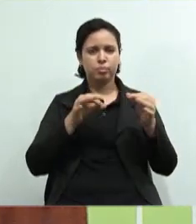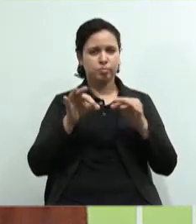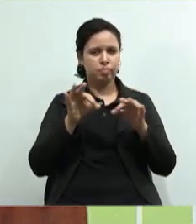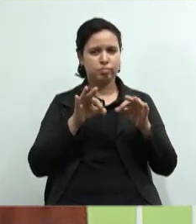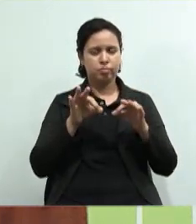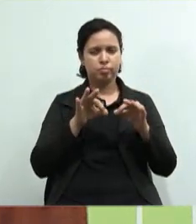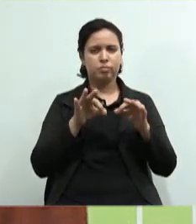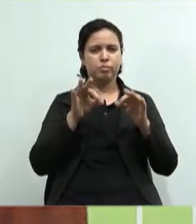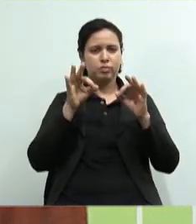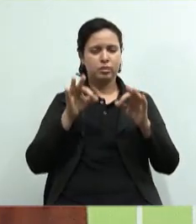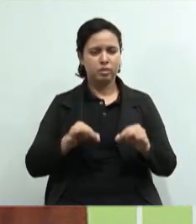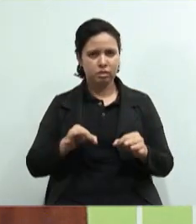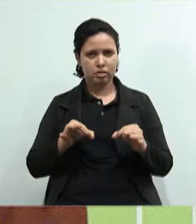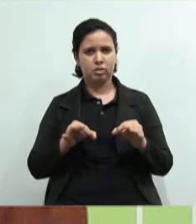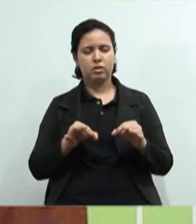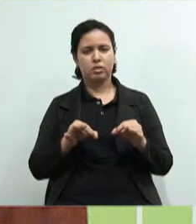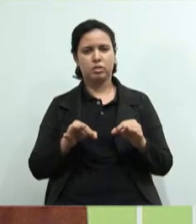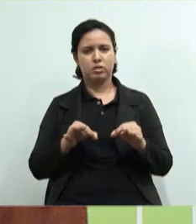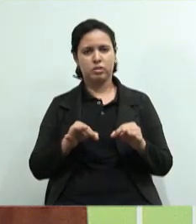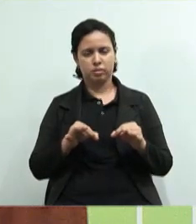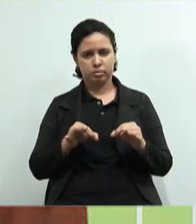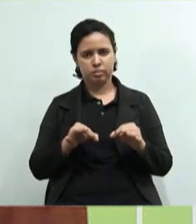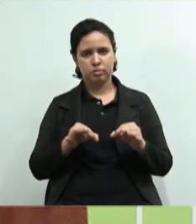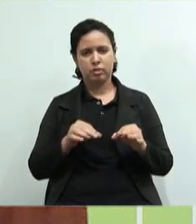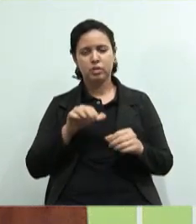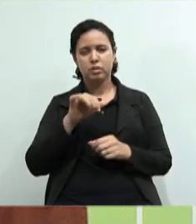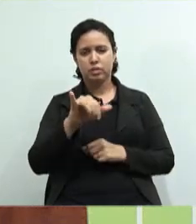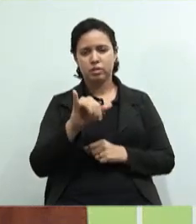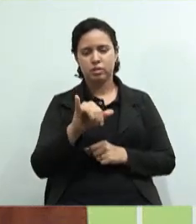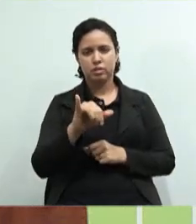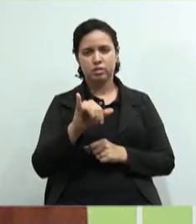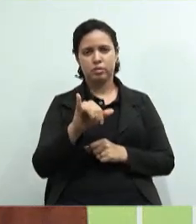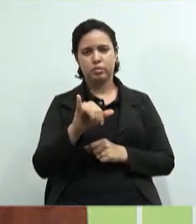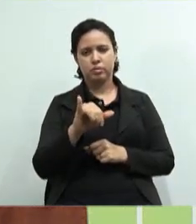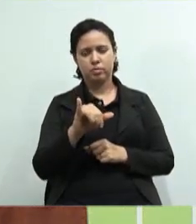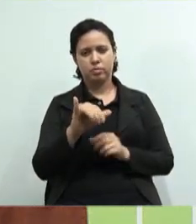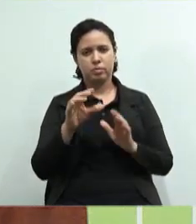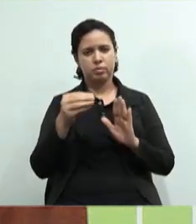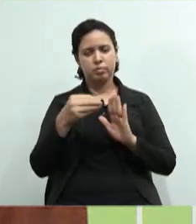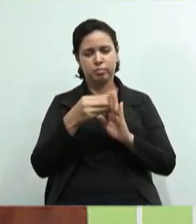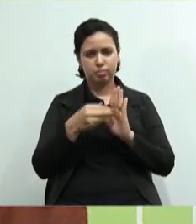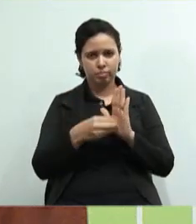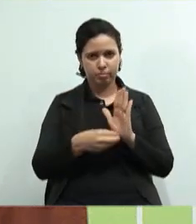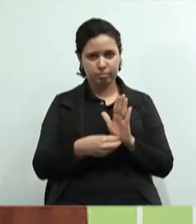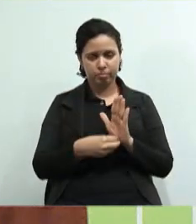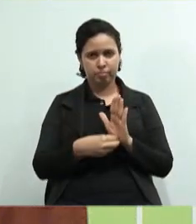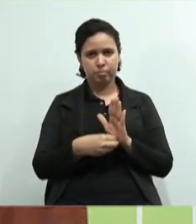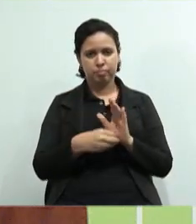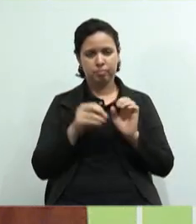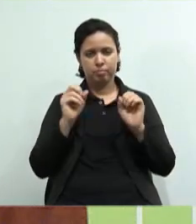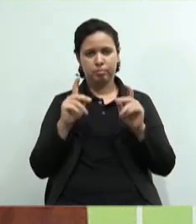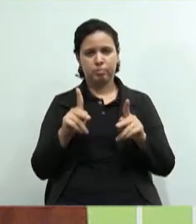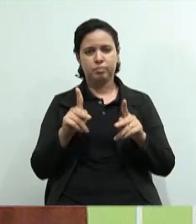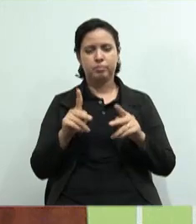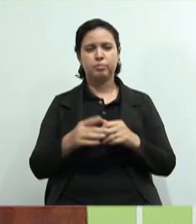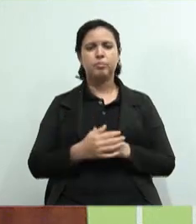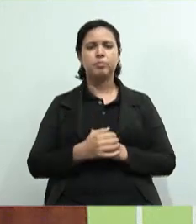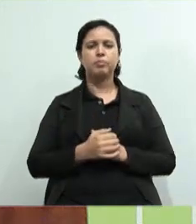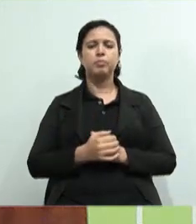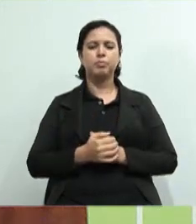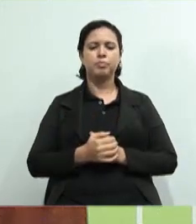no seu lugar, um lugar para cada coisa, se possível até etiquetado, tá bom? Vamos em